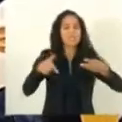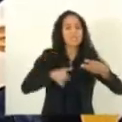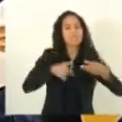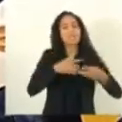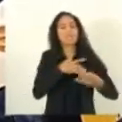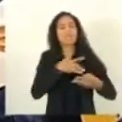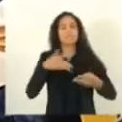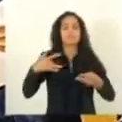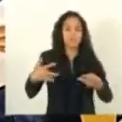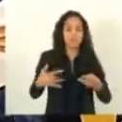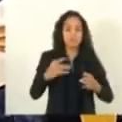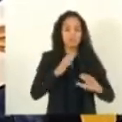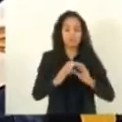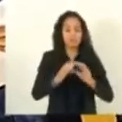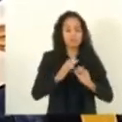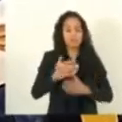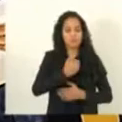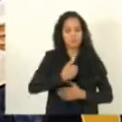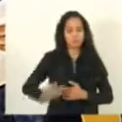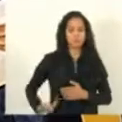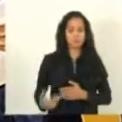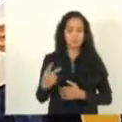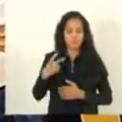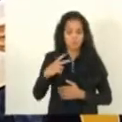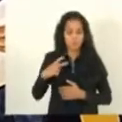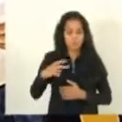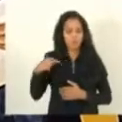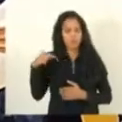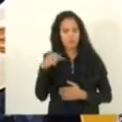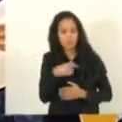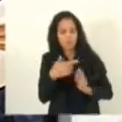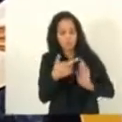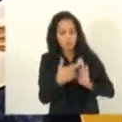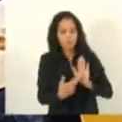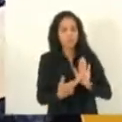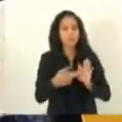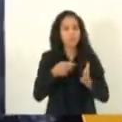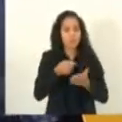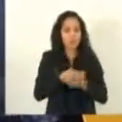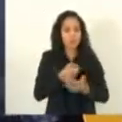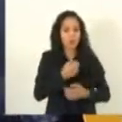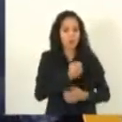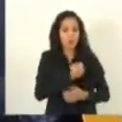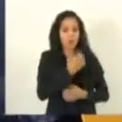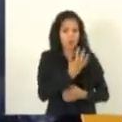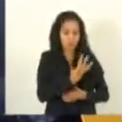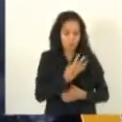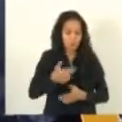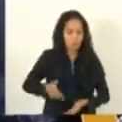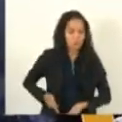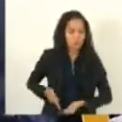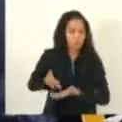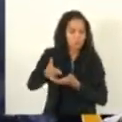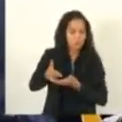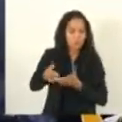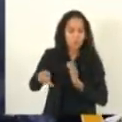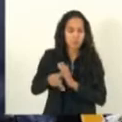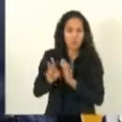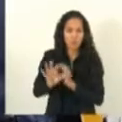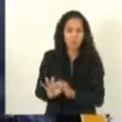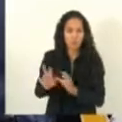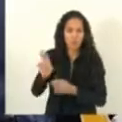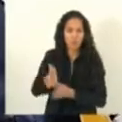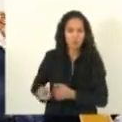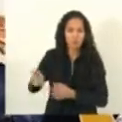e comunicação públicos e privados, quando em cumprimento de missão. 4. Porte de arma de fogo de uso permitido e de